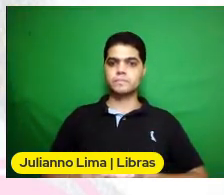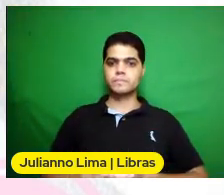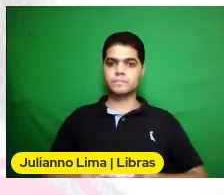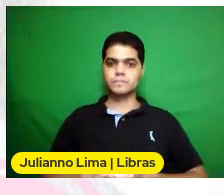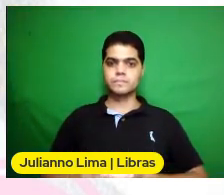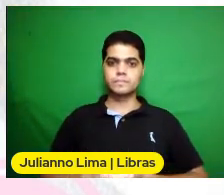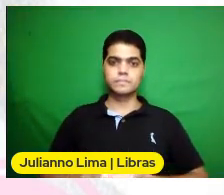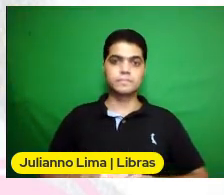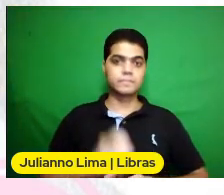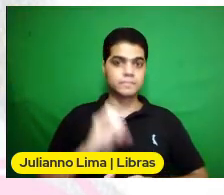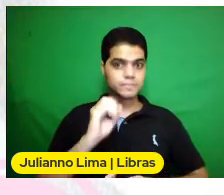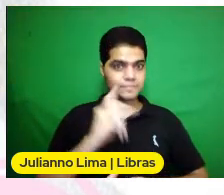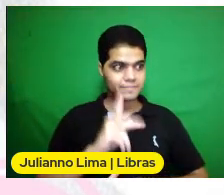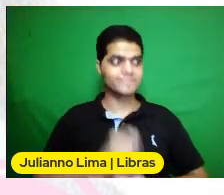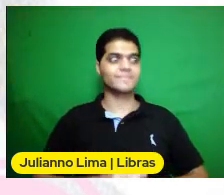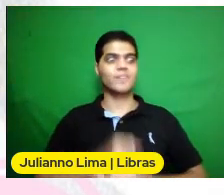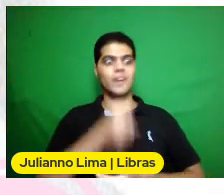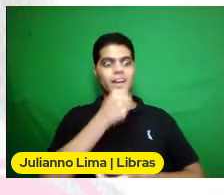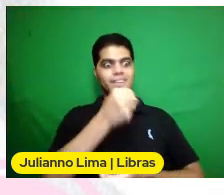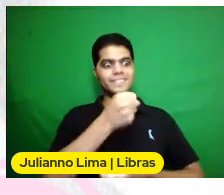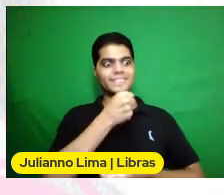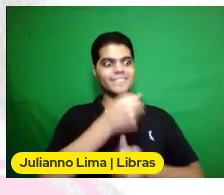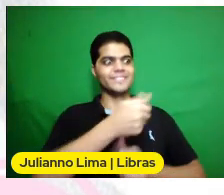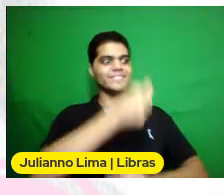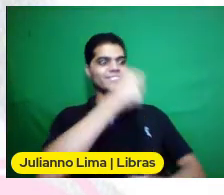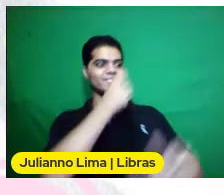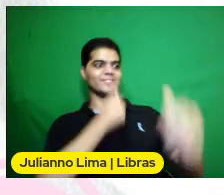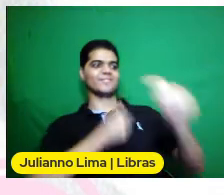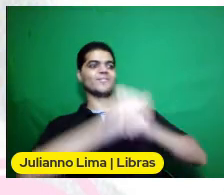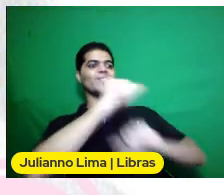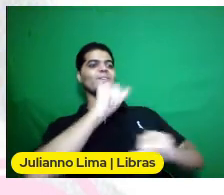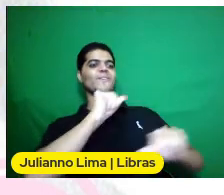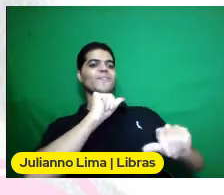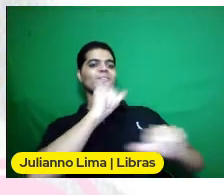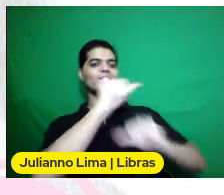Beleza, essa entrevista se inverteu, não tem problema, Michel, obrigado.